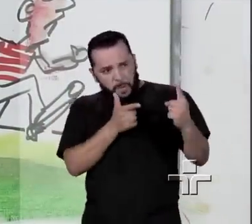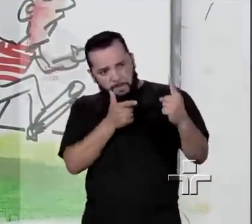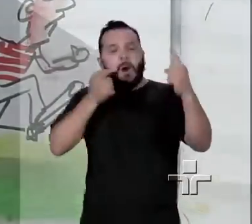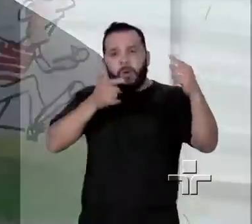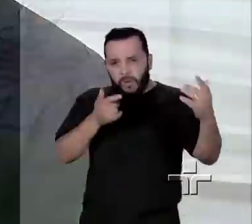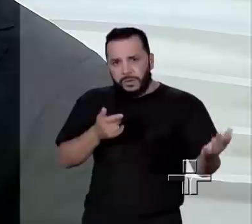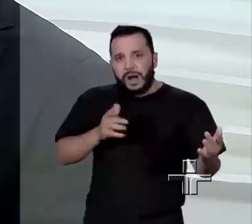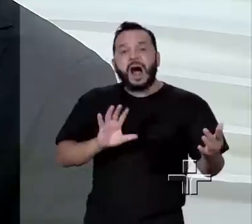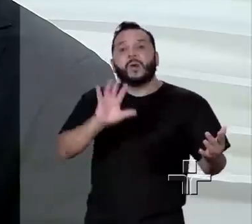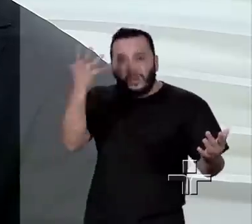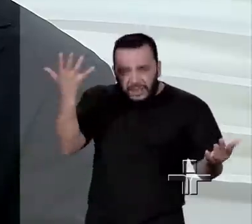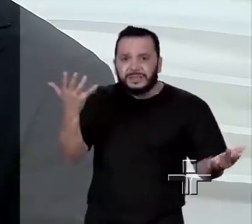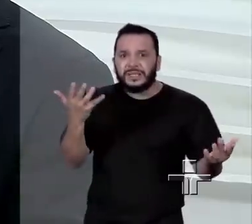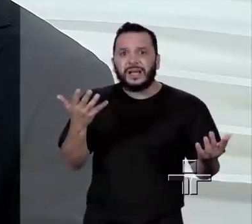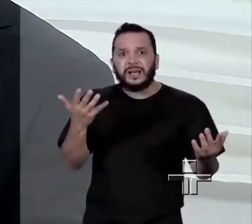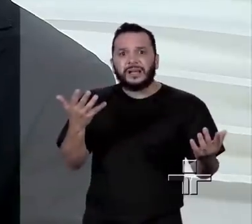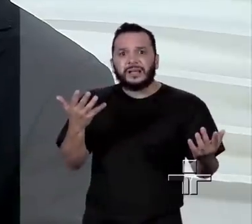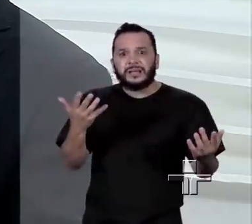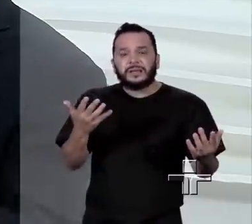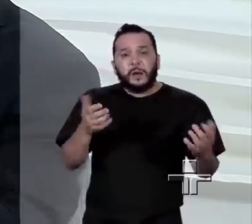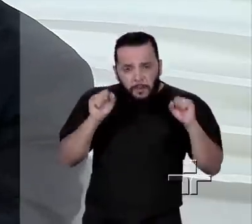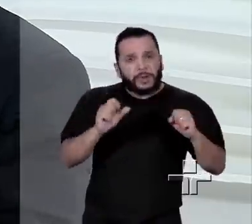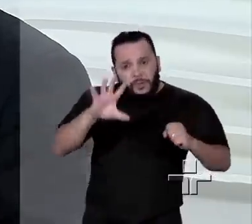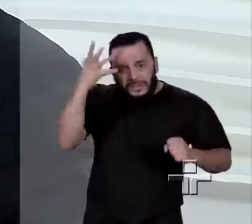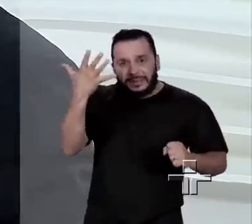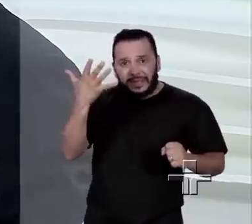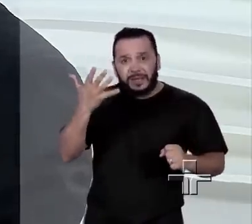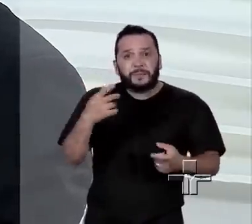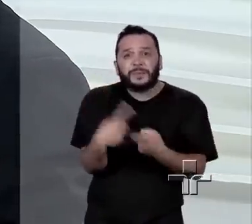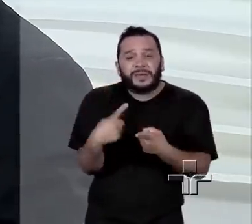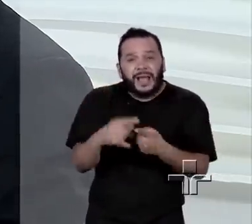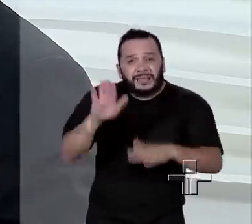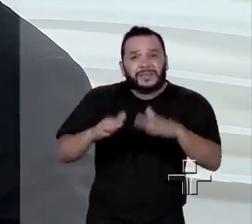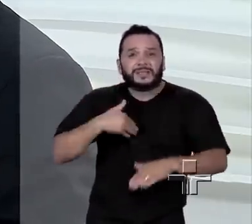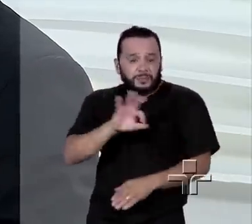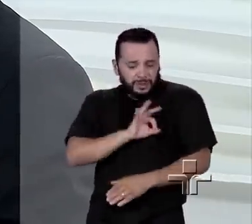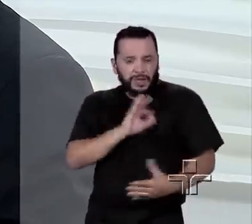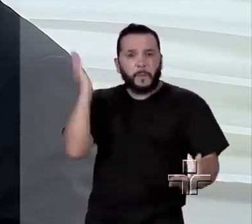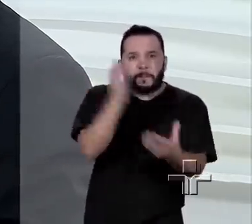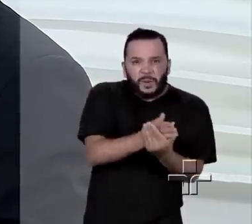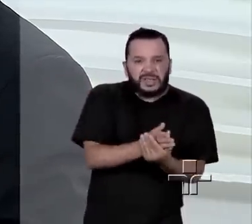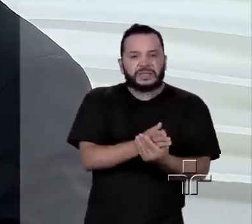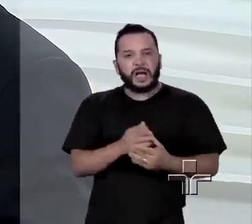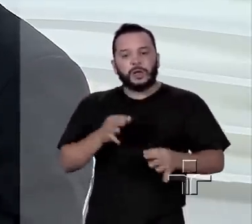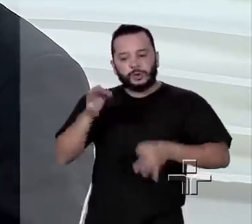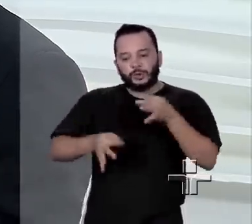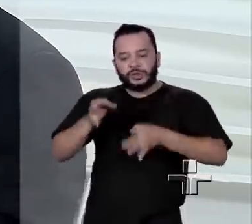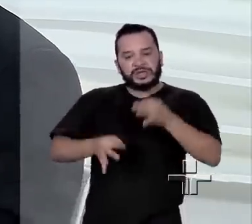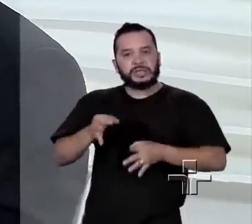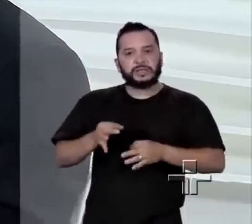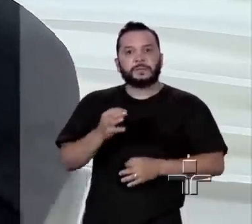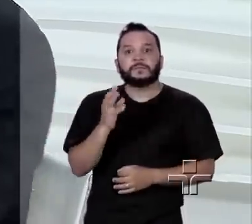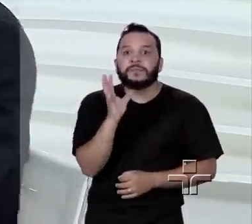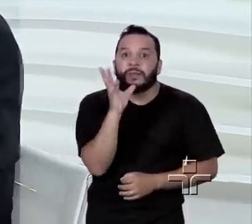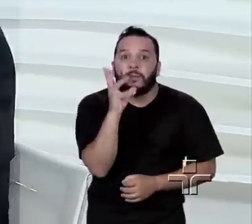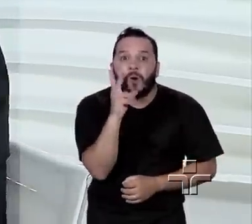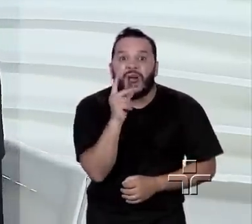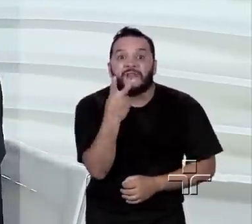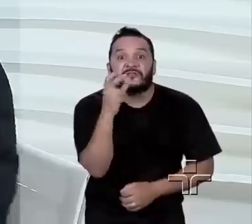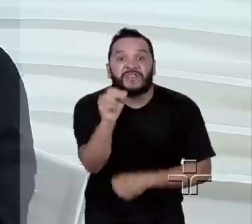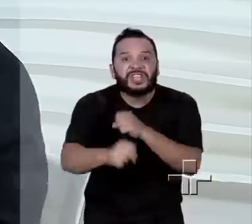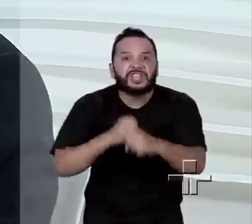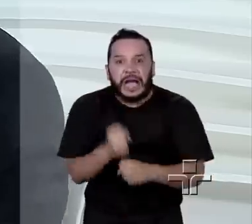anos pagando advogado, até a justiça diz, realmente você não fez nada. Que ele pagou mais de advogado